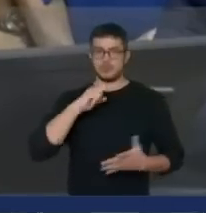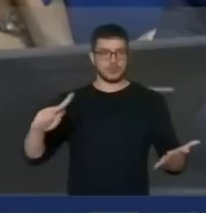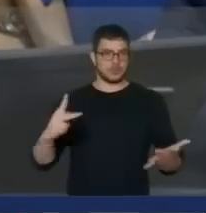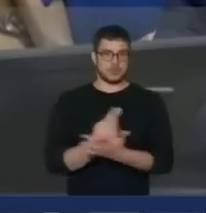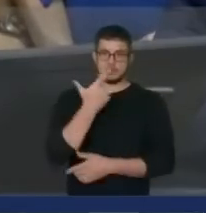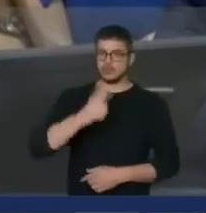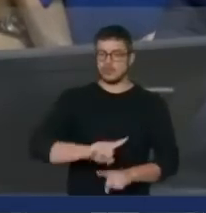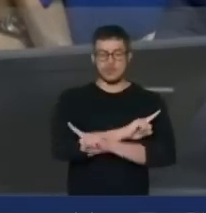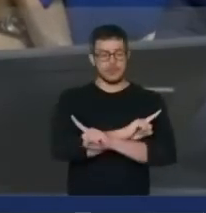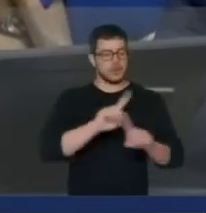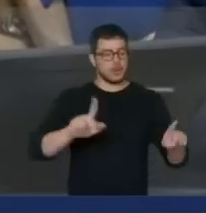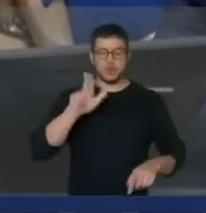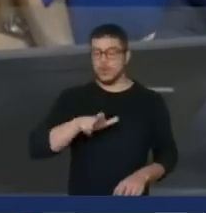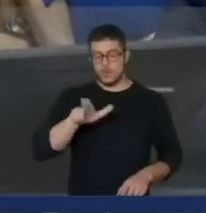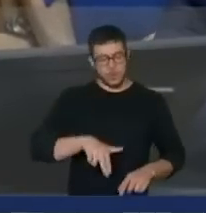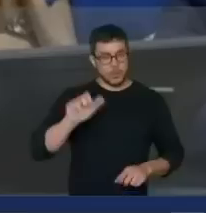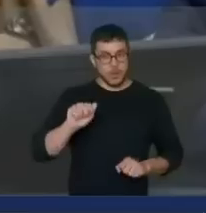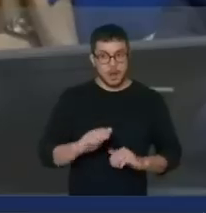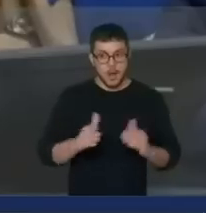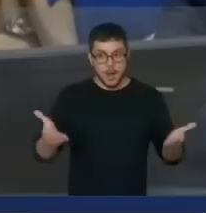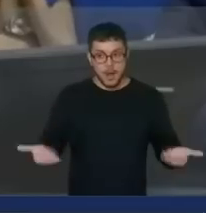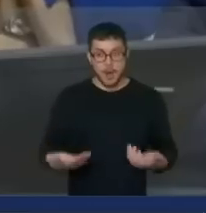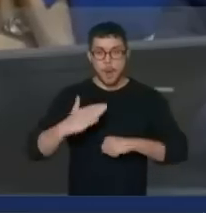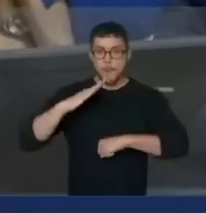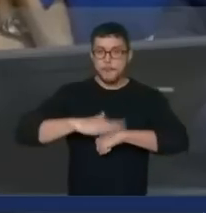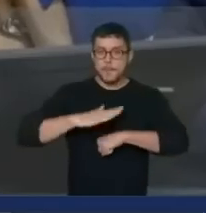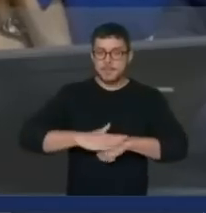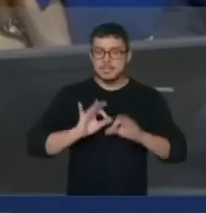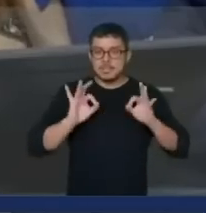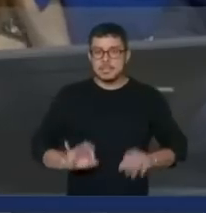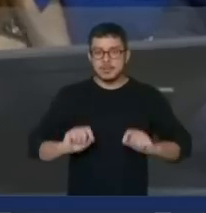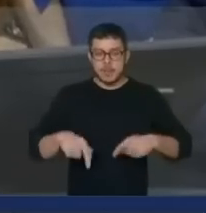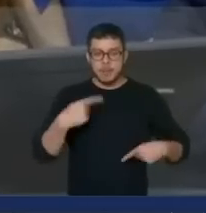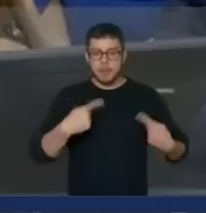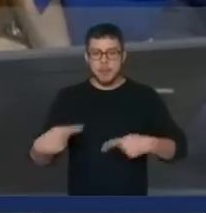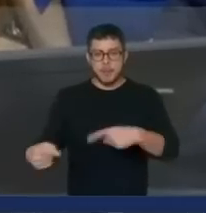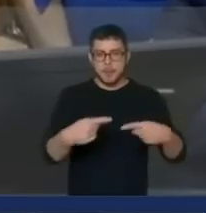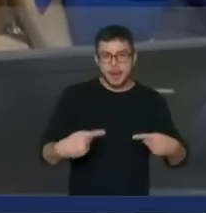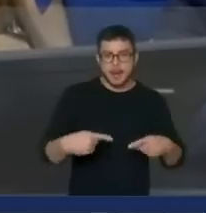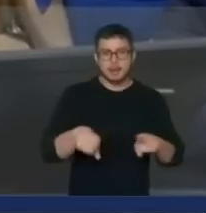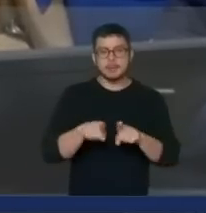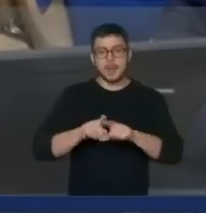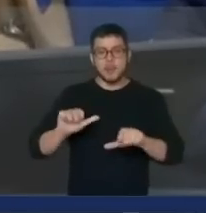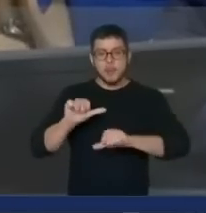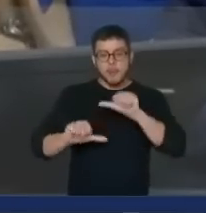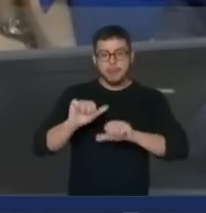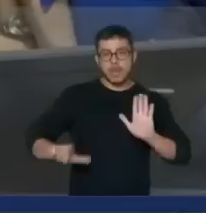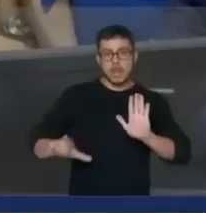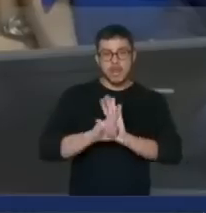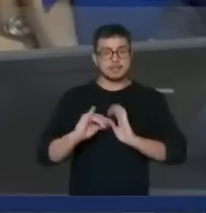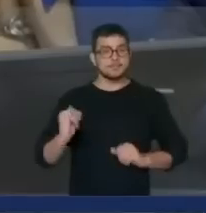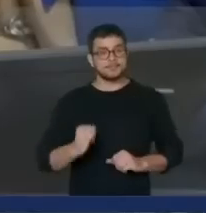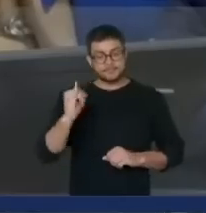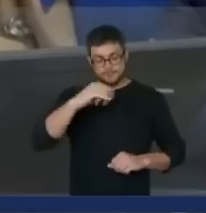mais. O momento pede o debate de ideias, de fazer reformas importantes para o Brasil, de